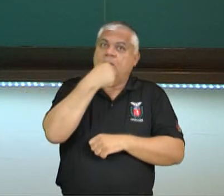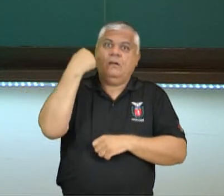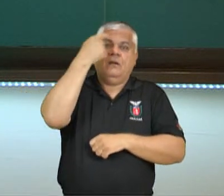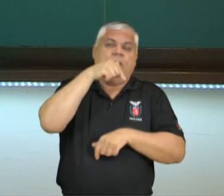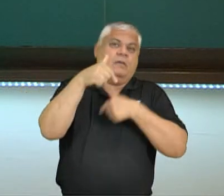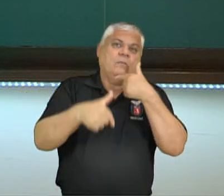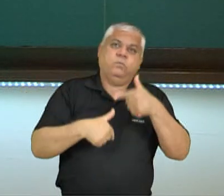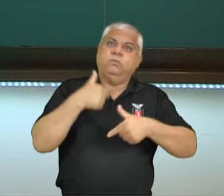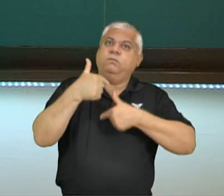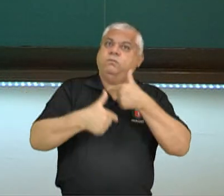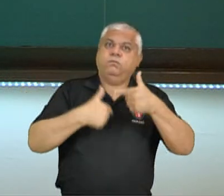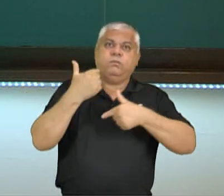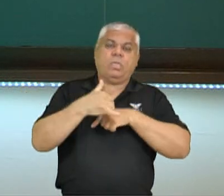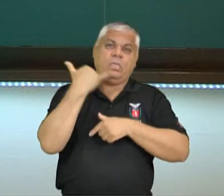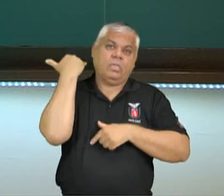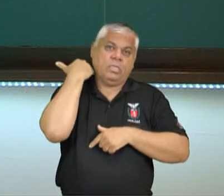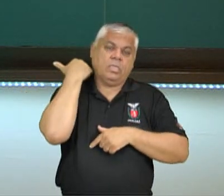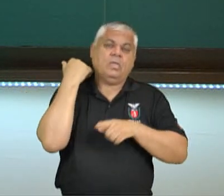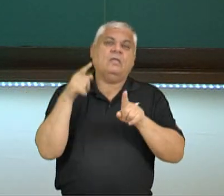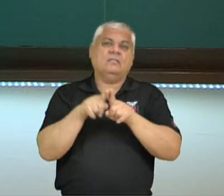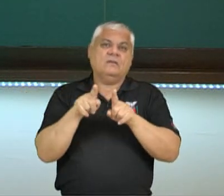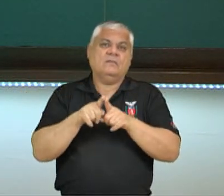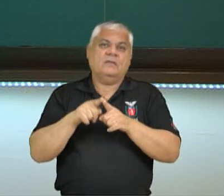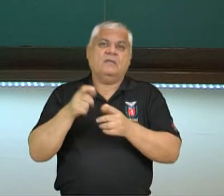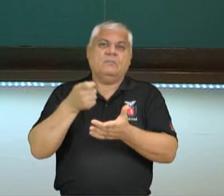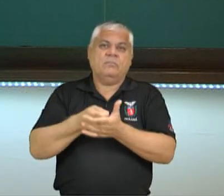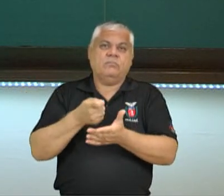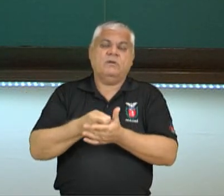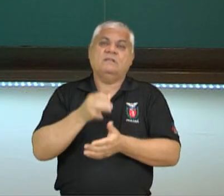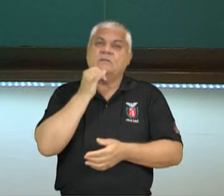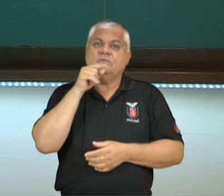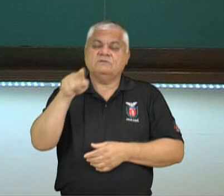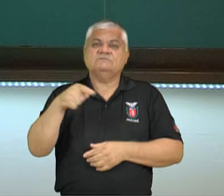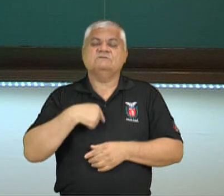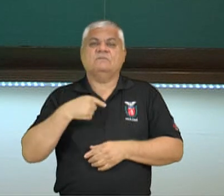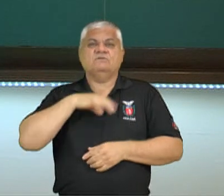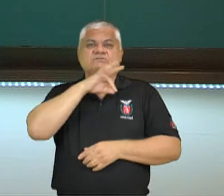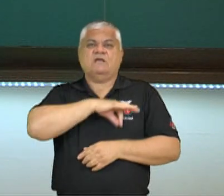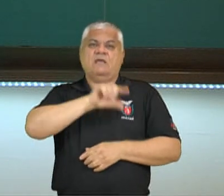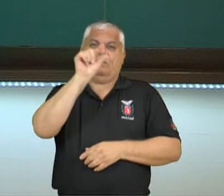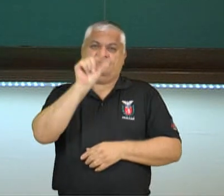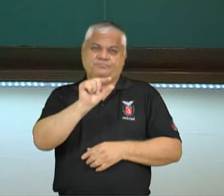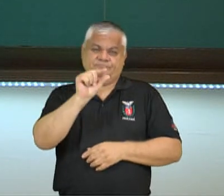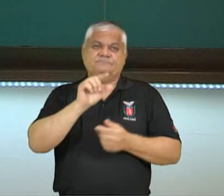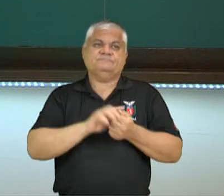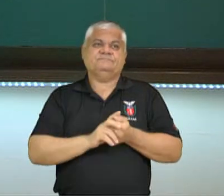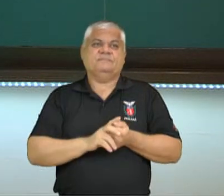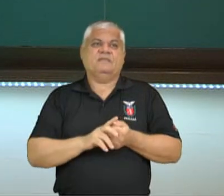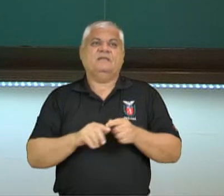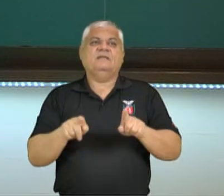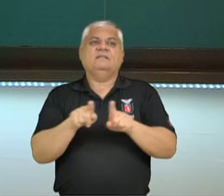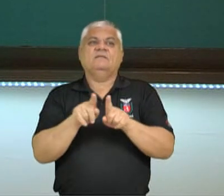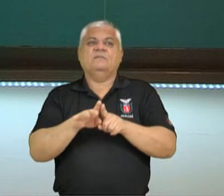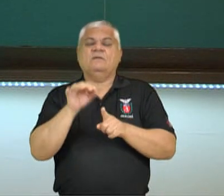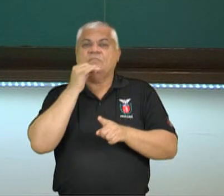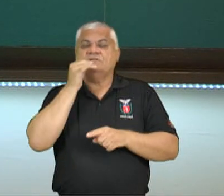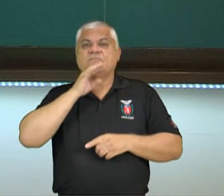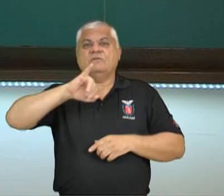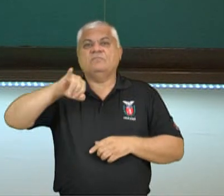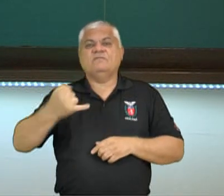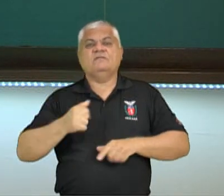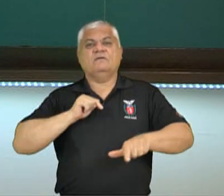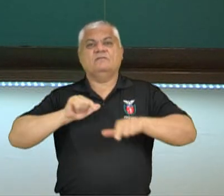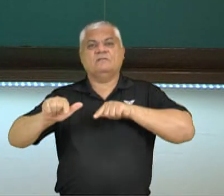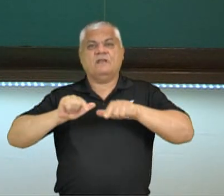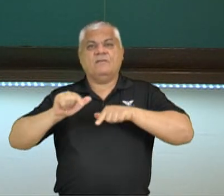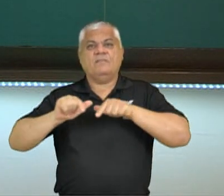dos trabalhadores e as condições impostas a ele, né? Como, por exemplo, os baixos salários. Expressões como exploração do trabalho